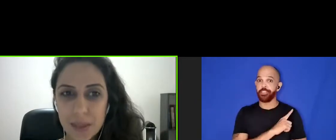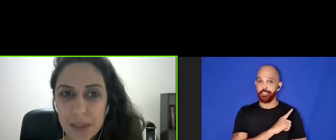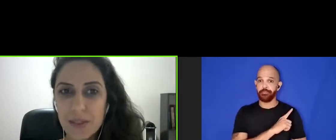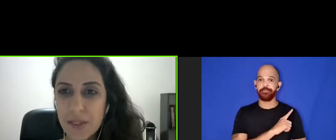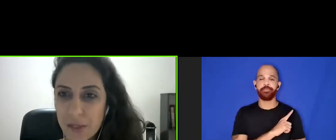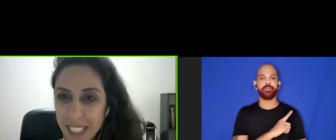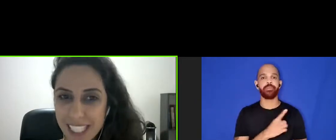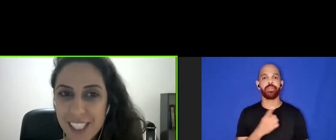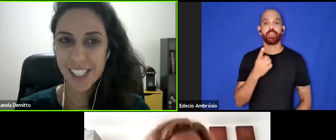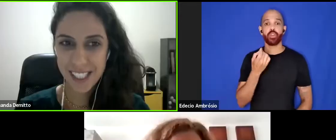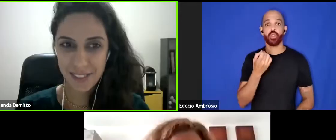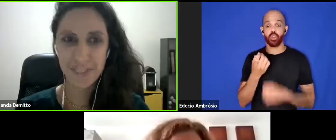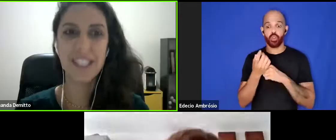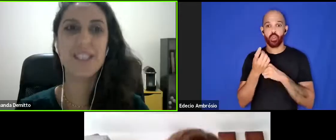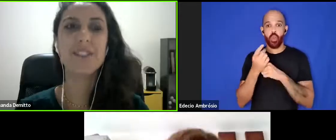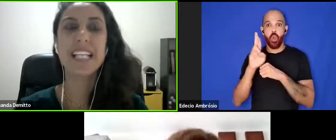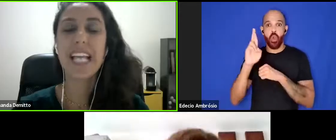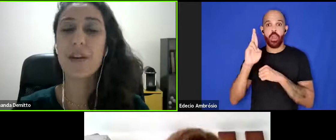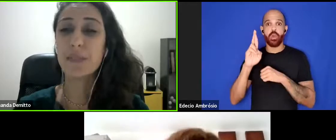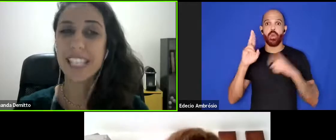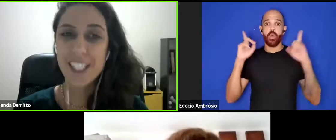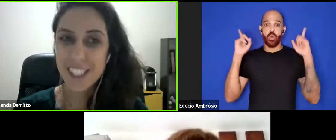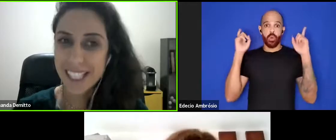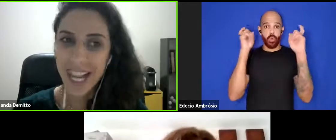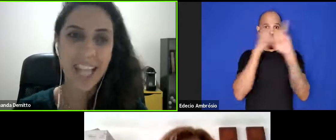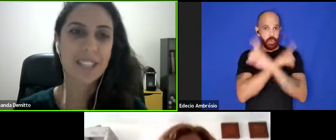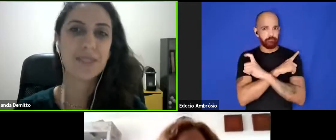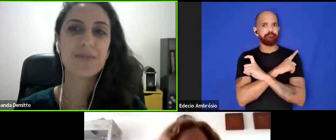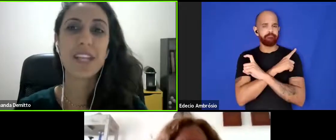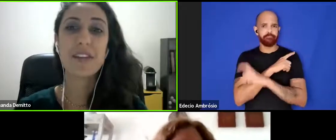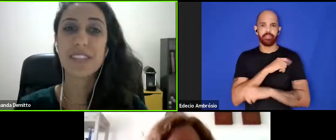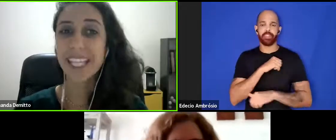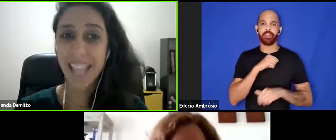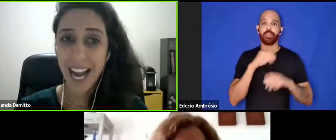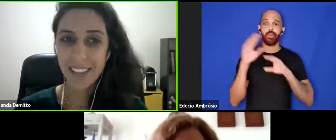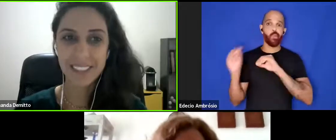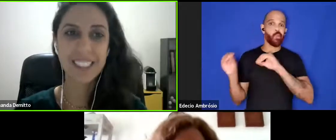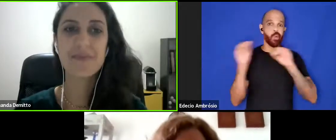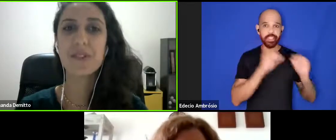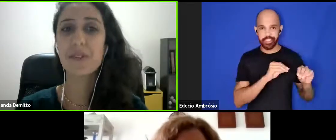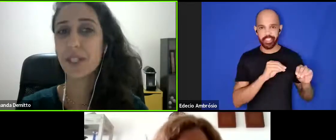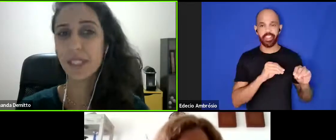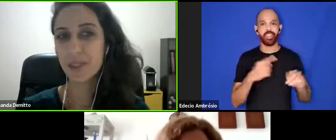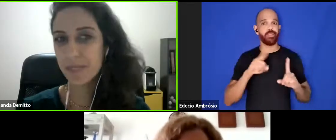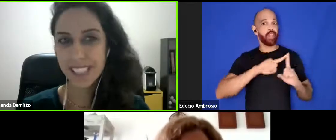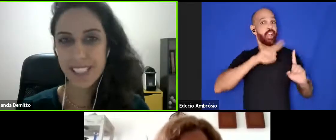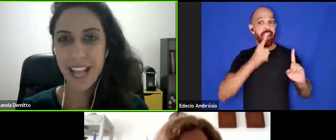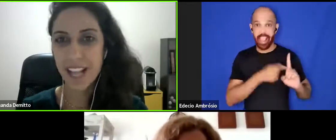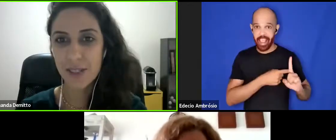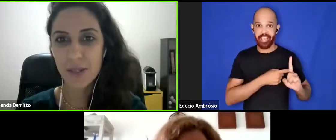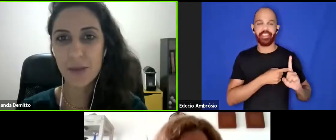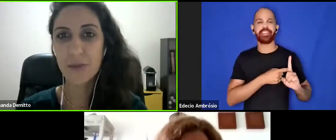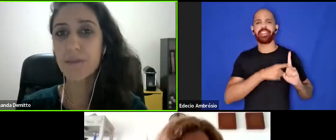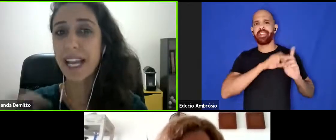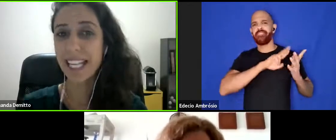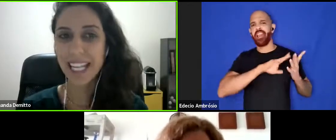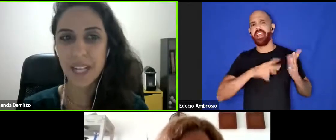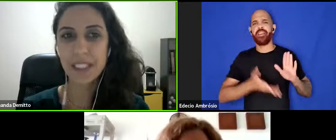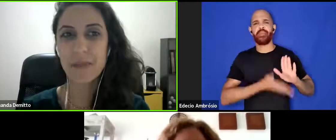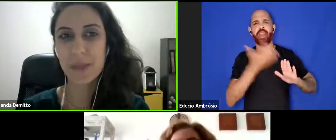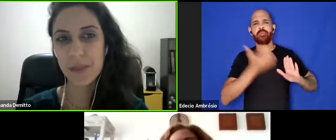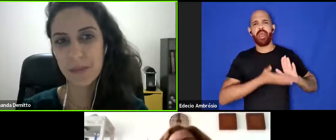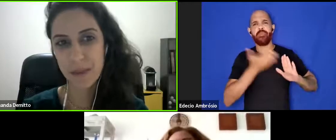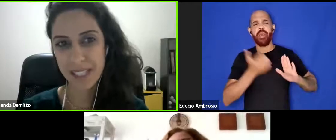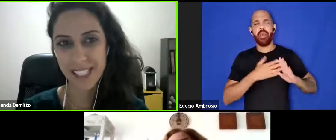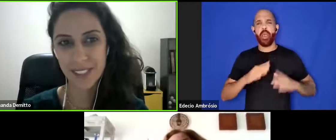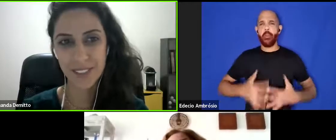doutorado como um todo foi um grande desafio, eu mudei de estado, eu fiquei grávida, foram inúmeras viagens com um barrigão